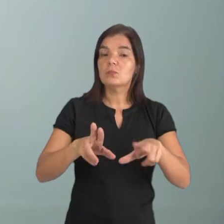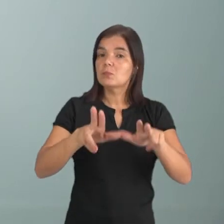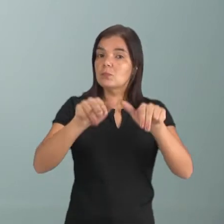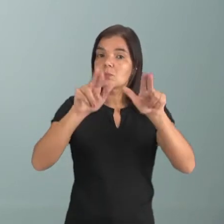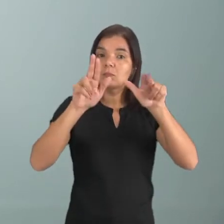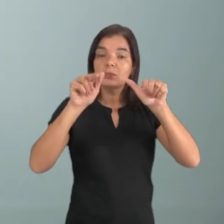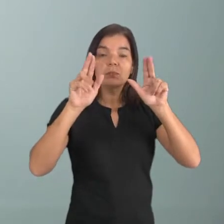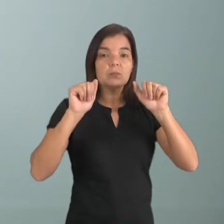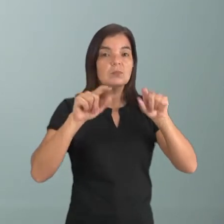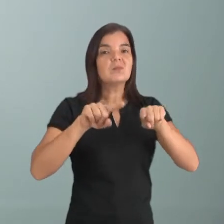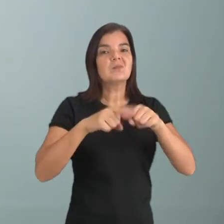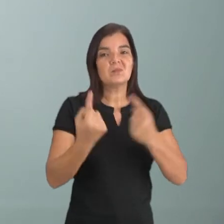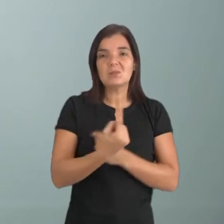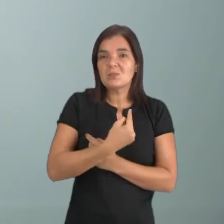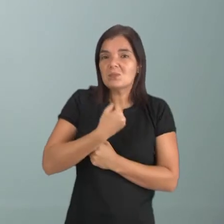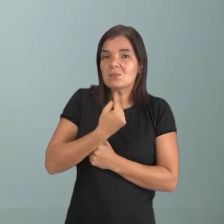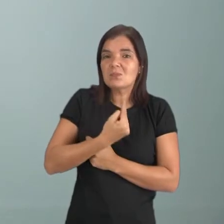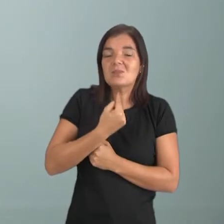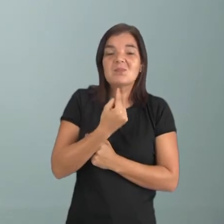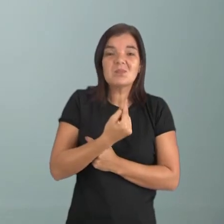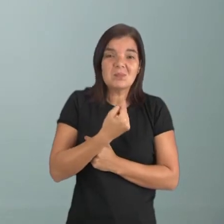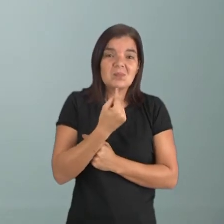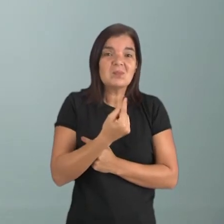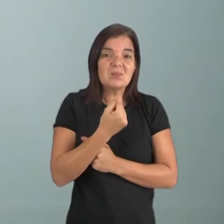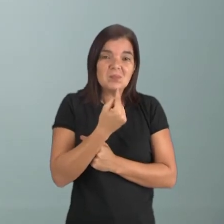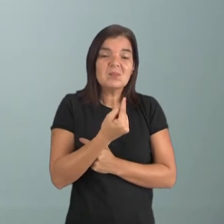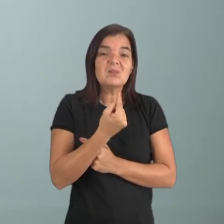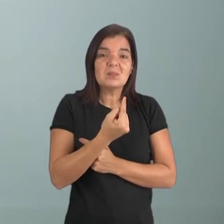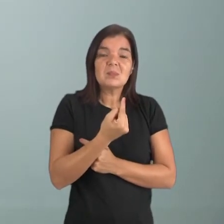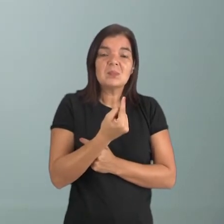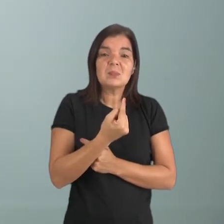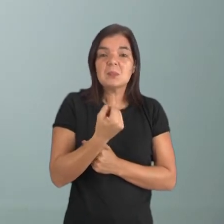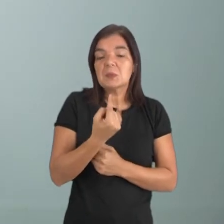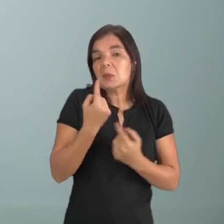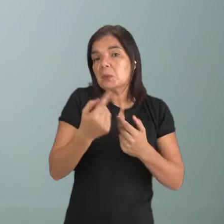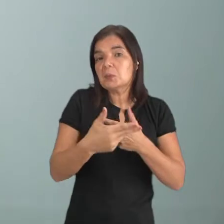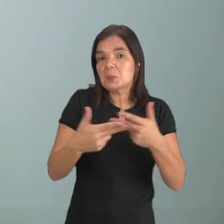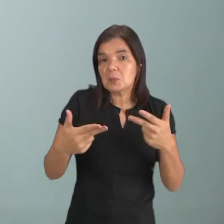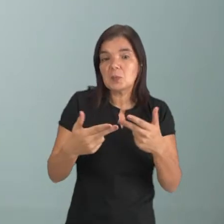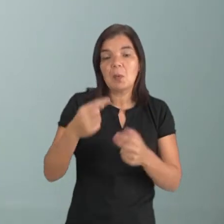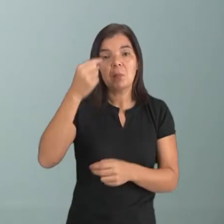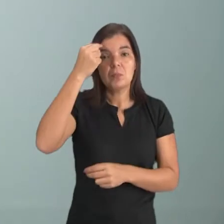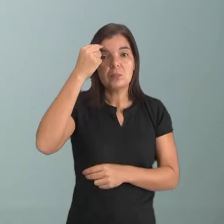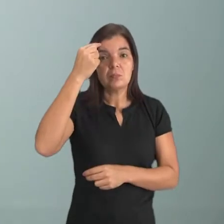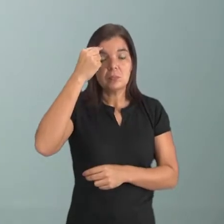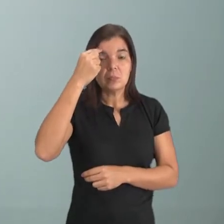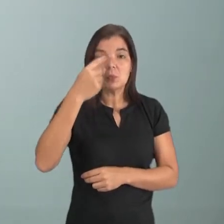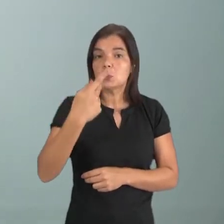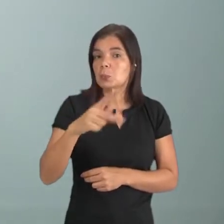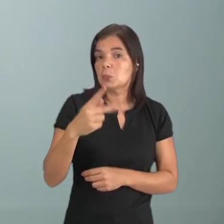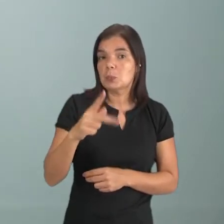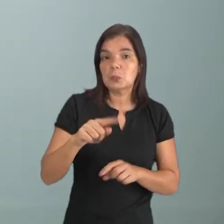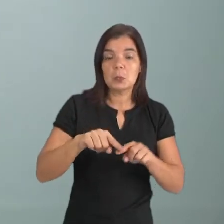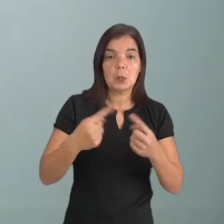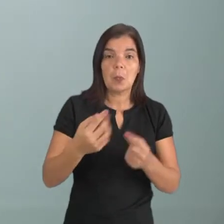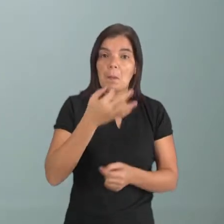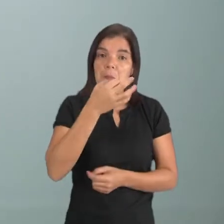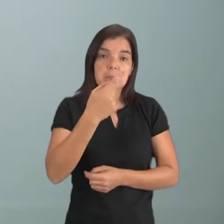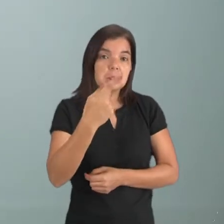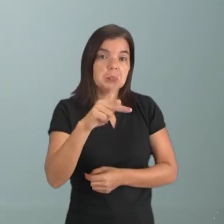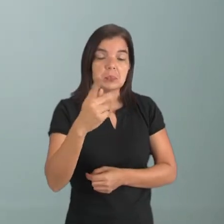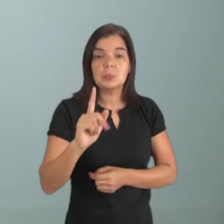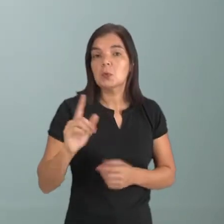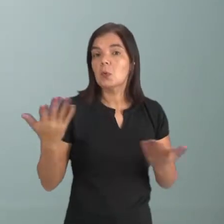Nunca você se isolar, se colocar como sendo a única forma de pensar sua, o único ponto de vista